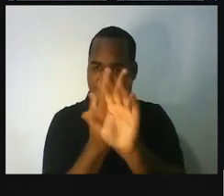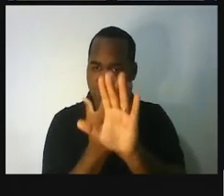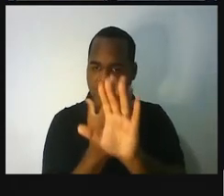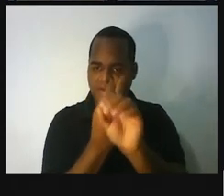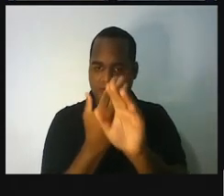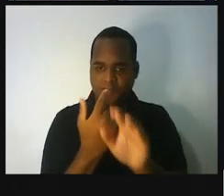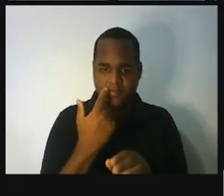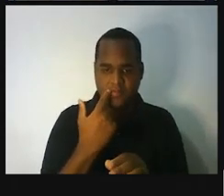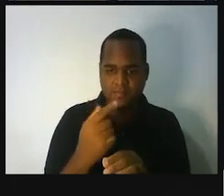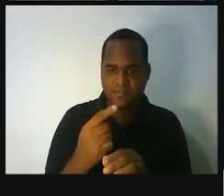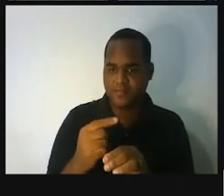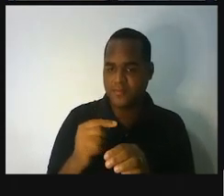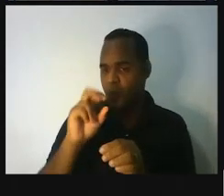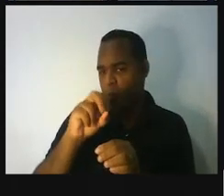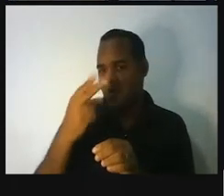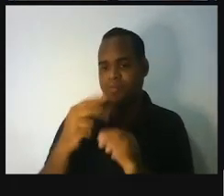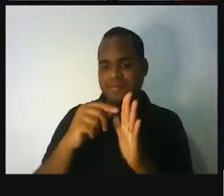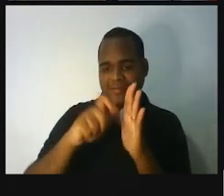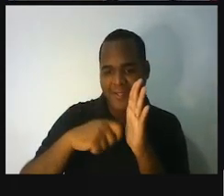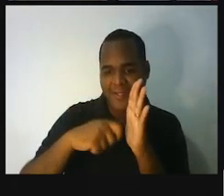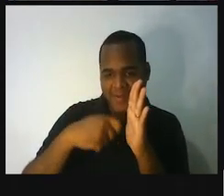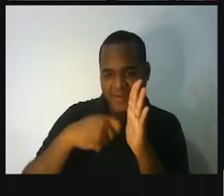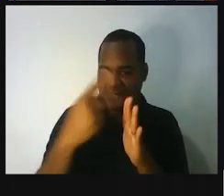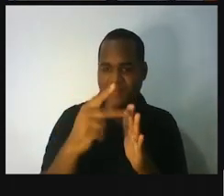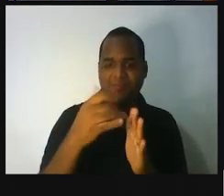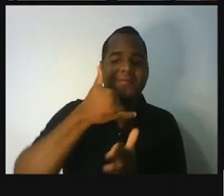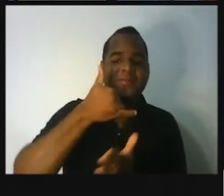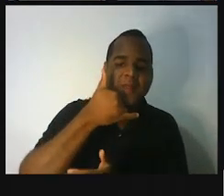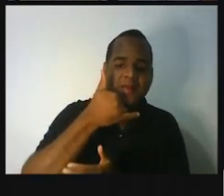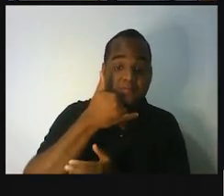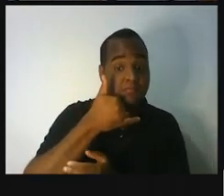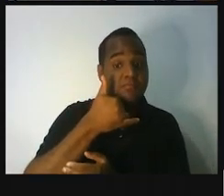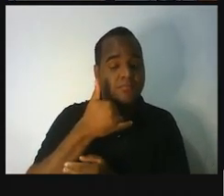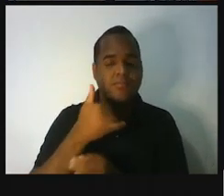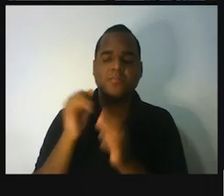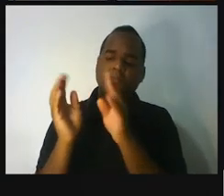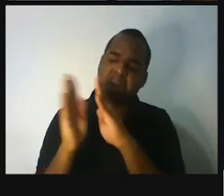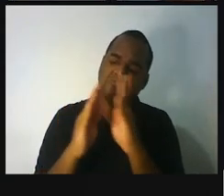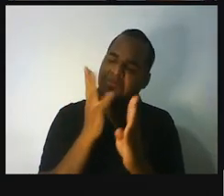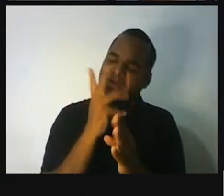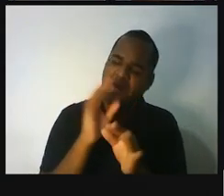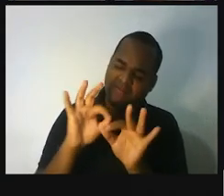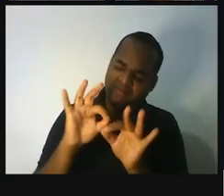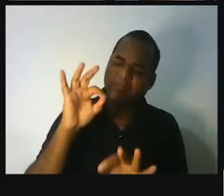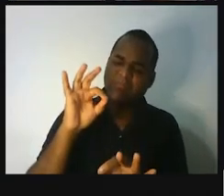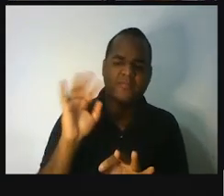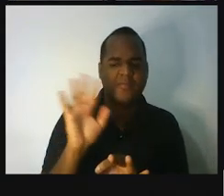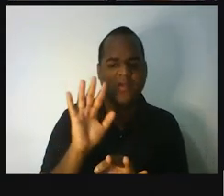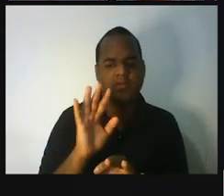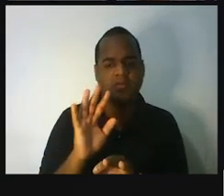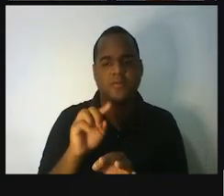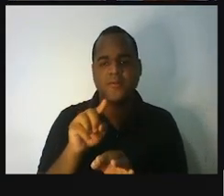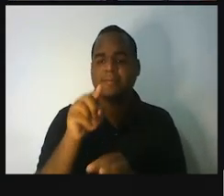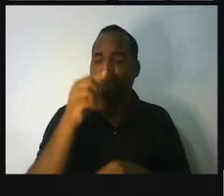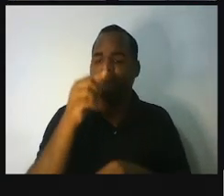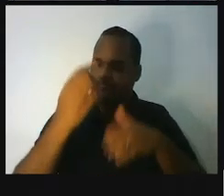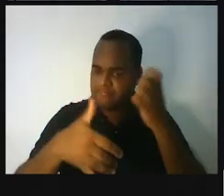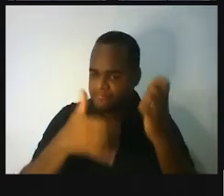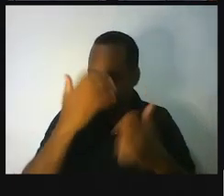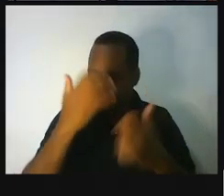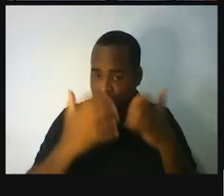que consome menos memória do seu celular, menos armazenamento do seu celular, e aí você grava um áudio, você explicando